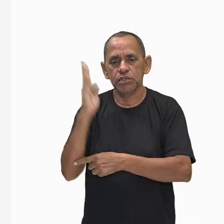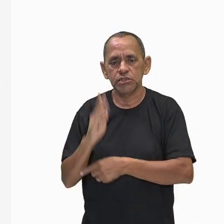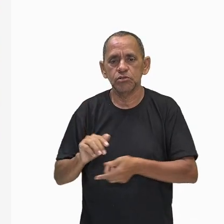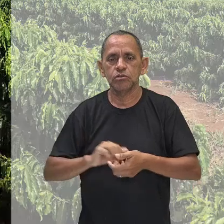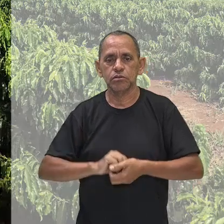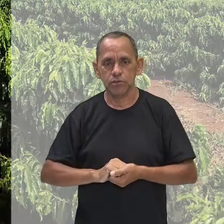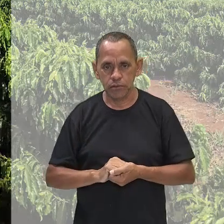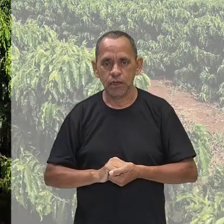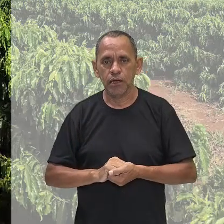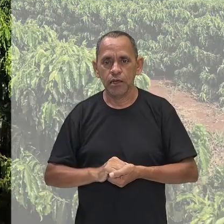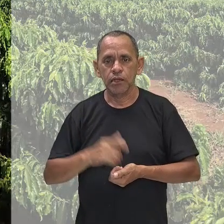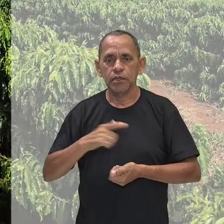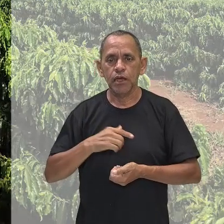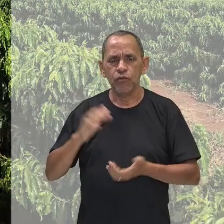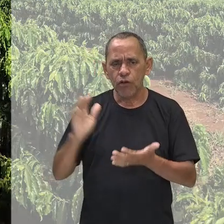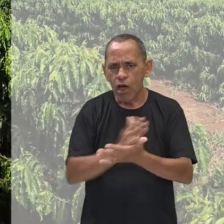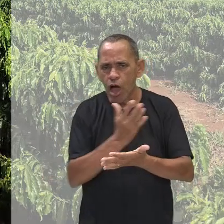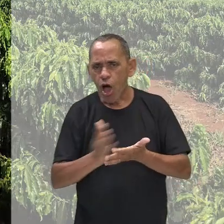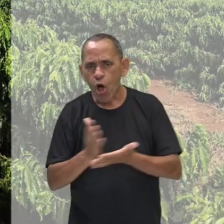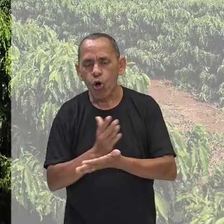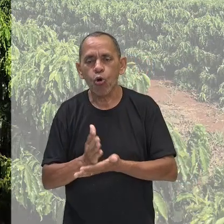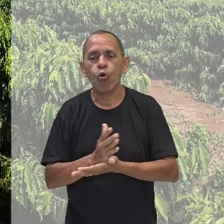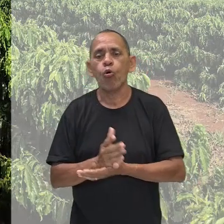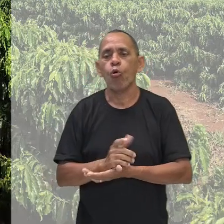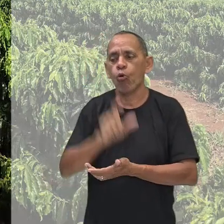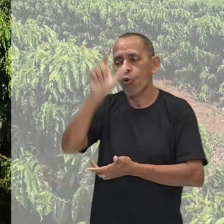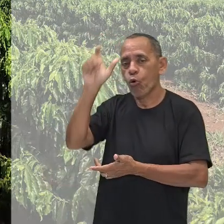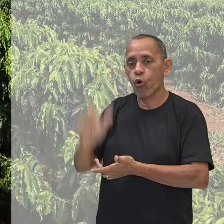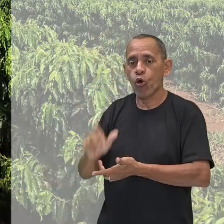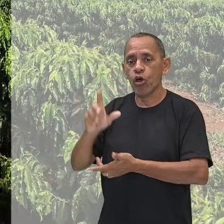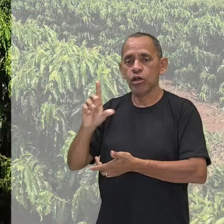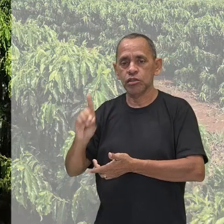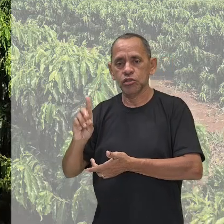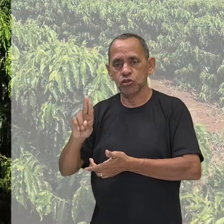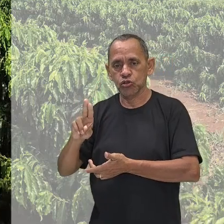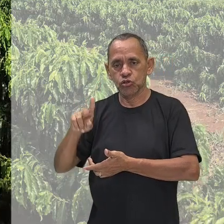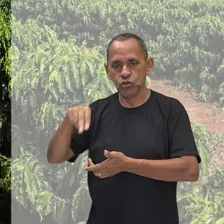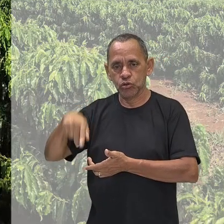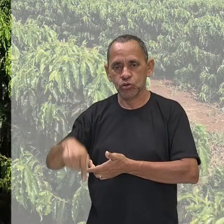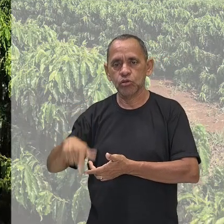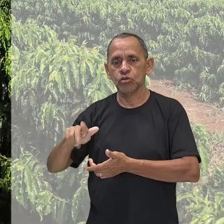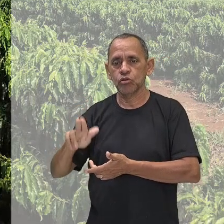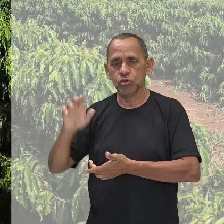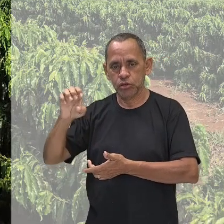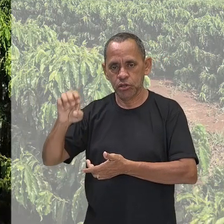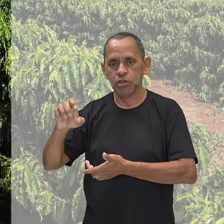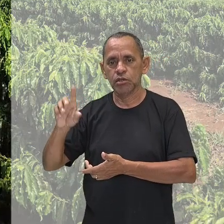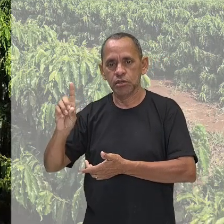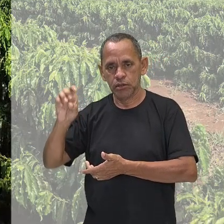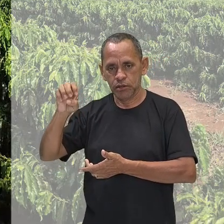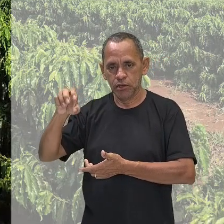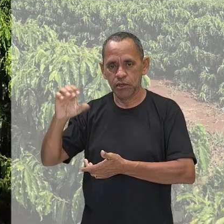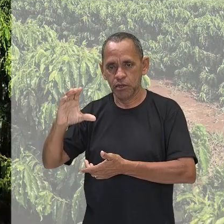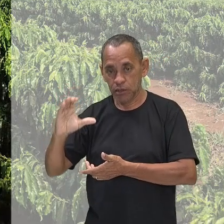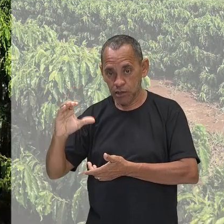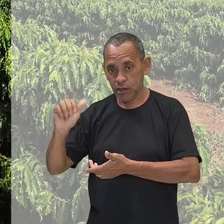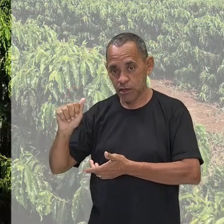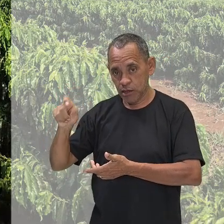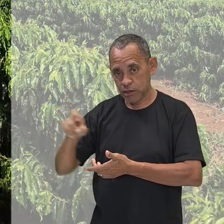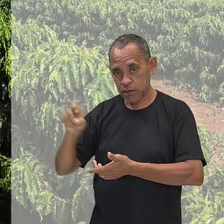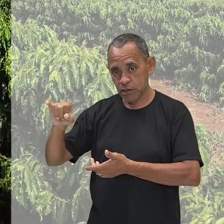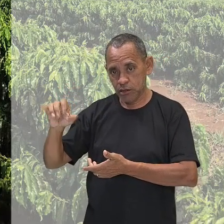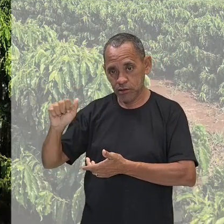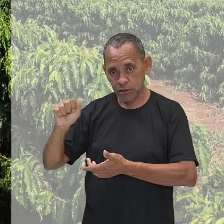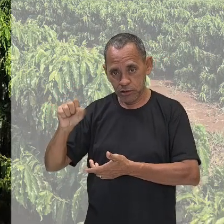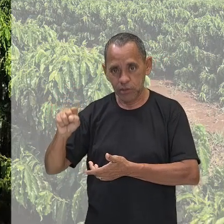próprio Duque de Caxias, tá, gente? Que é visto como grande patrono do Exército Brasileiro.